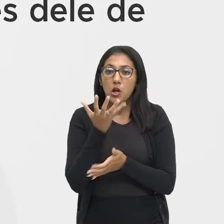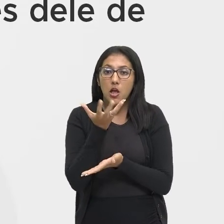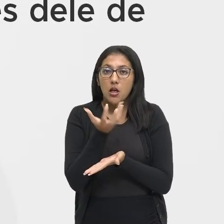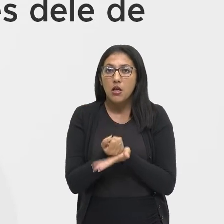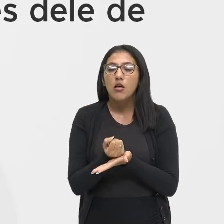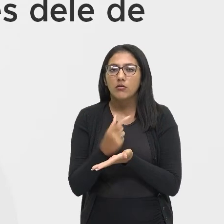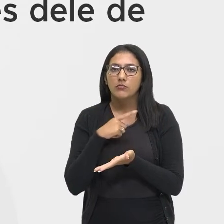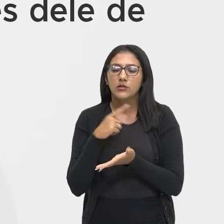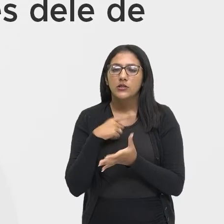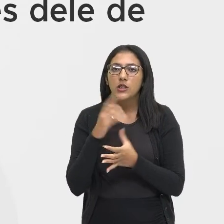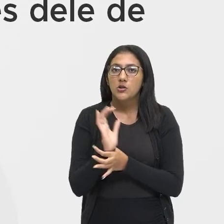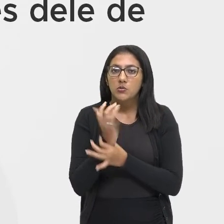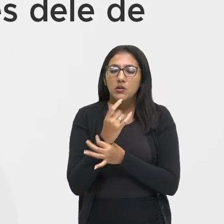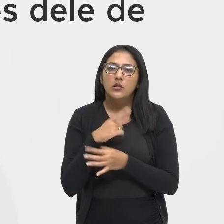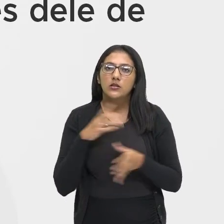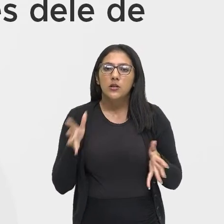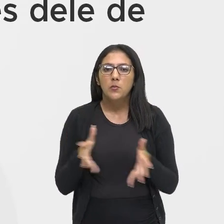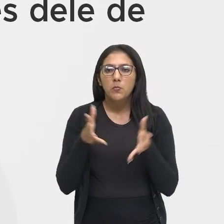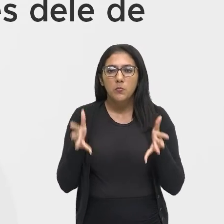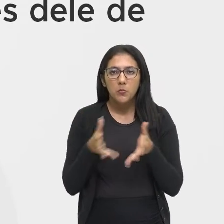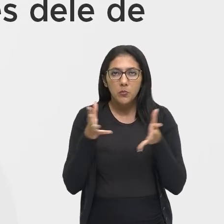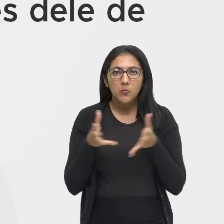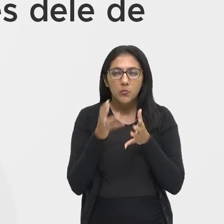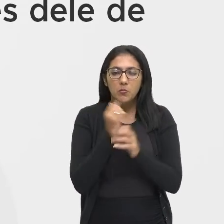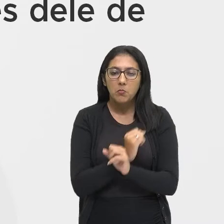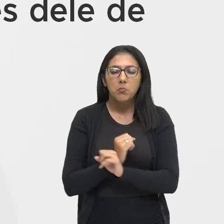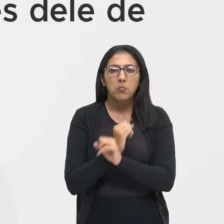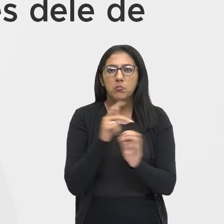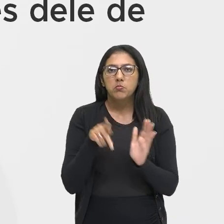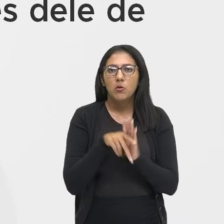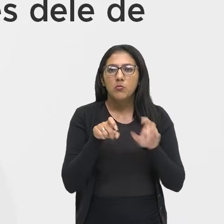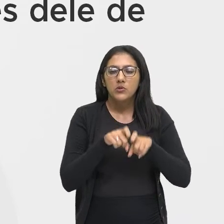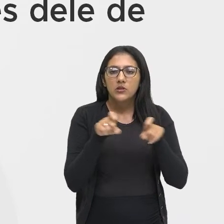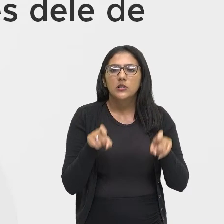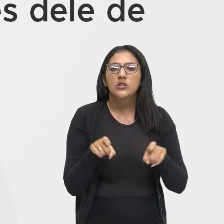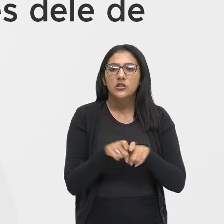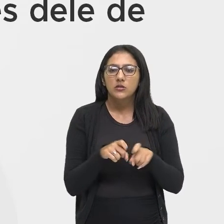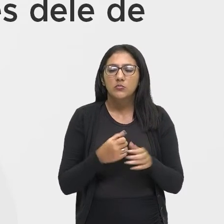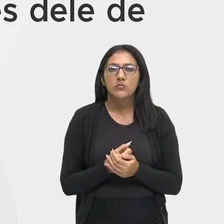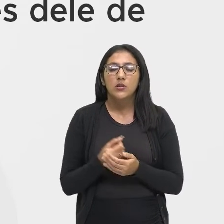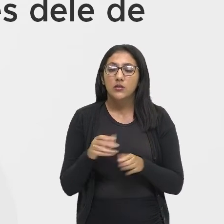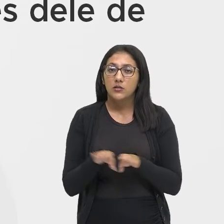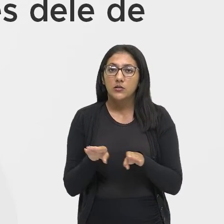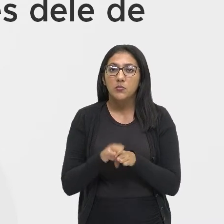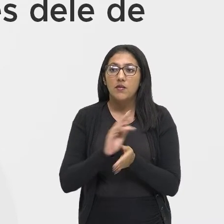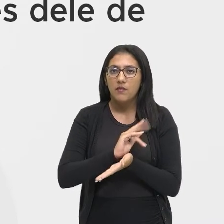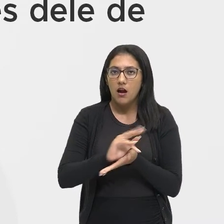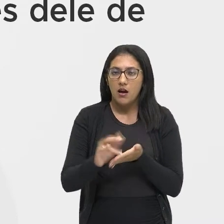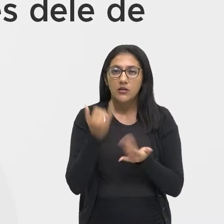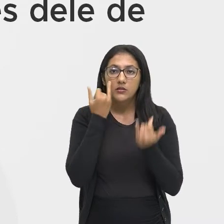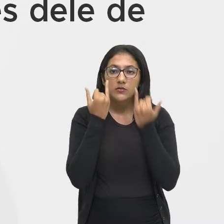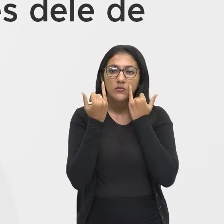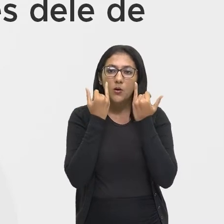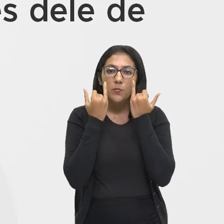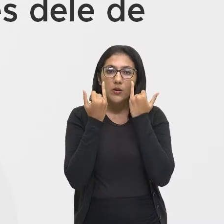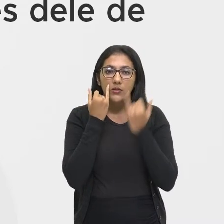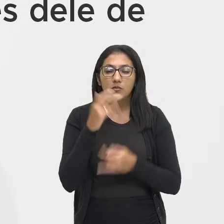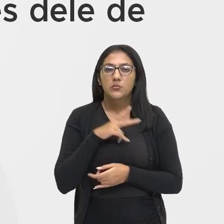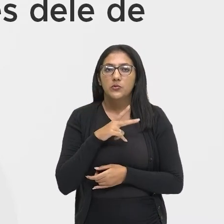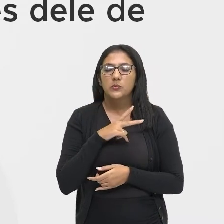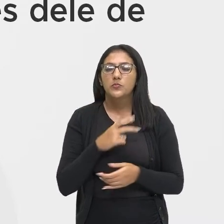certo? E do nosso antivírus, tá, gente? Para poder ter proteção. Outra tarefa de manutenção